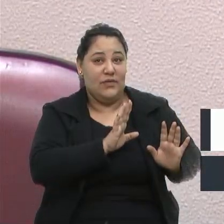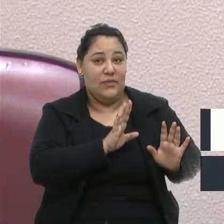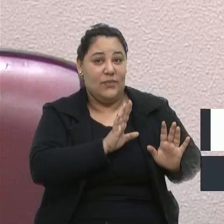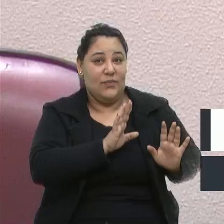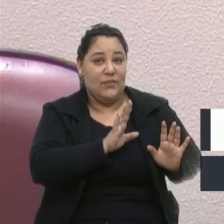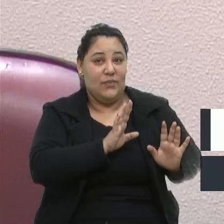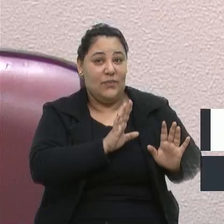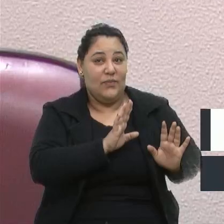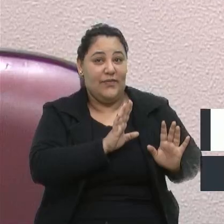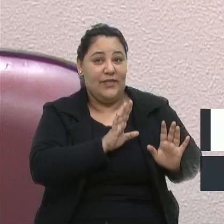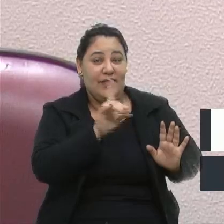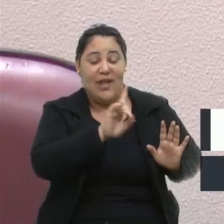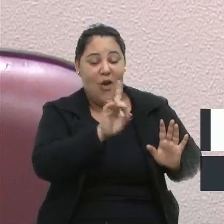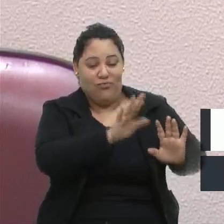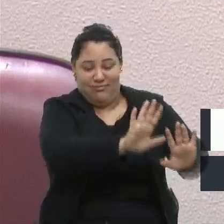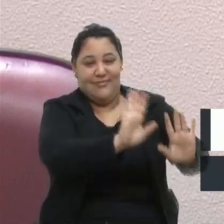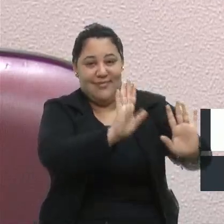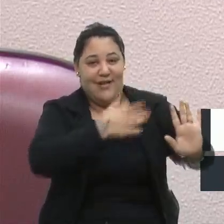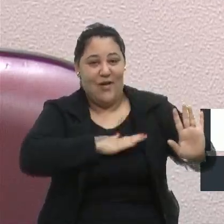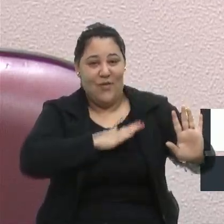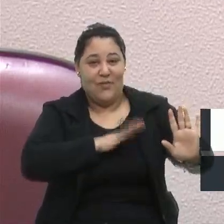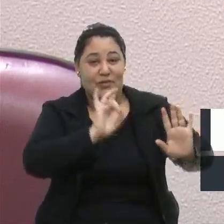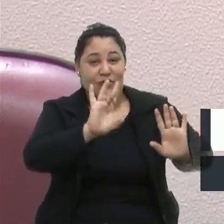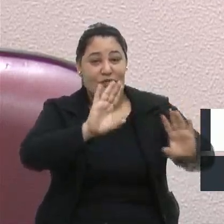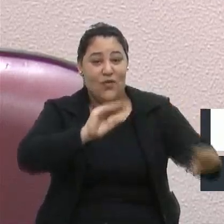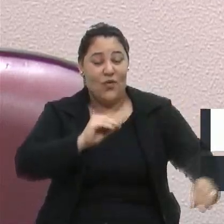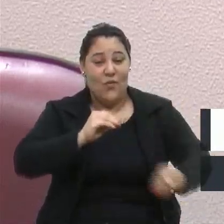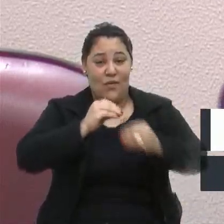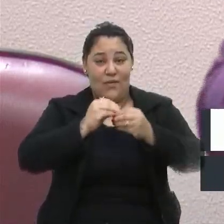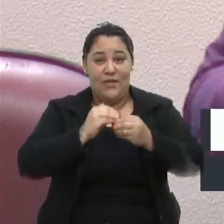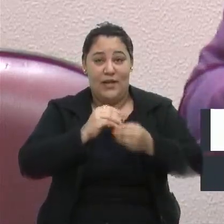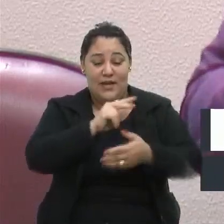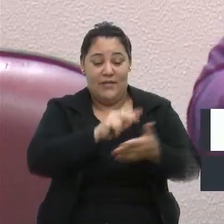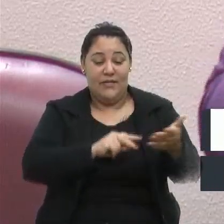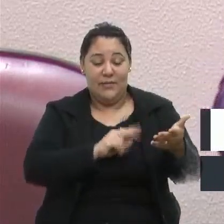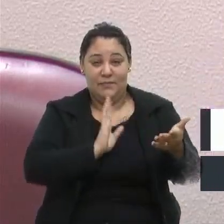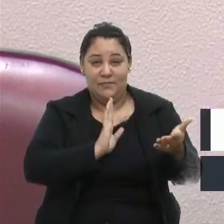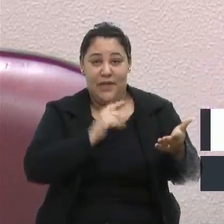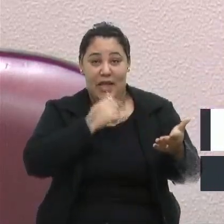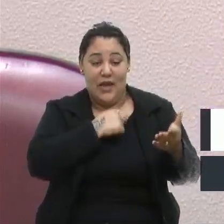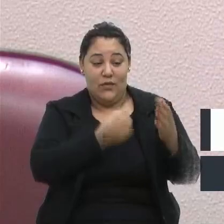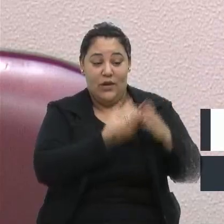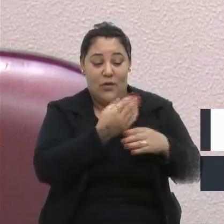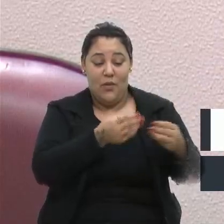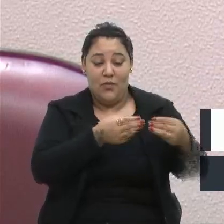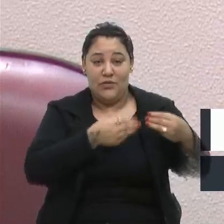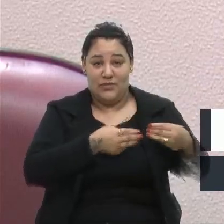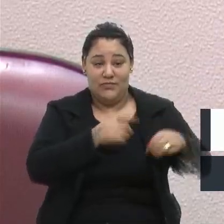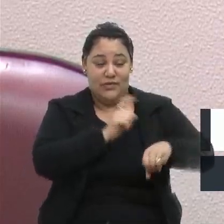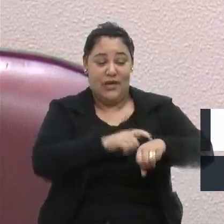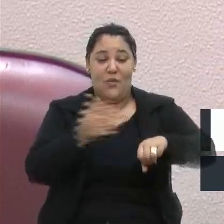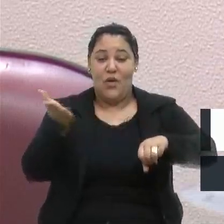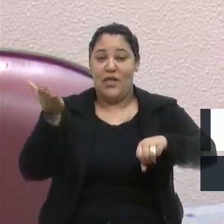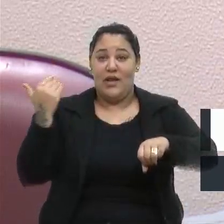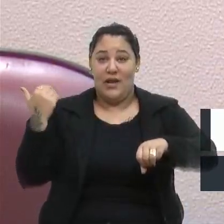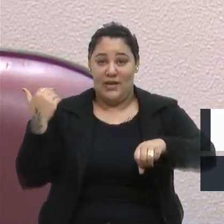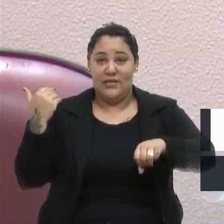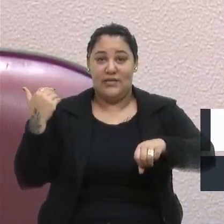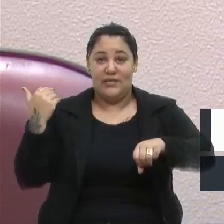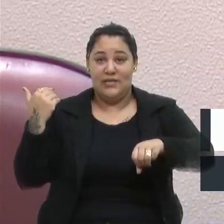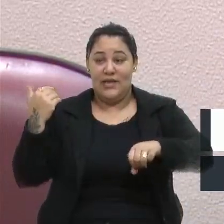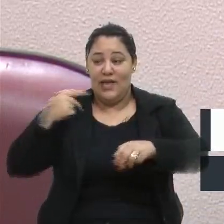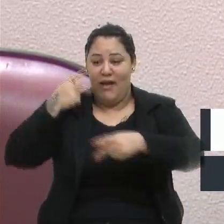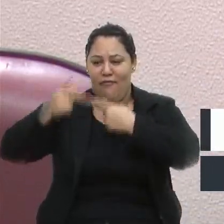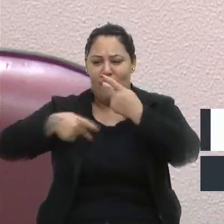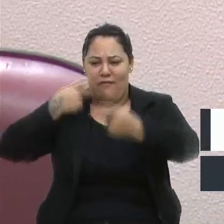Tá. Mas eu vou só fazer complementar aqui. Fiz uma moção esses tempos atrás e a narrativa veio diferente